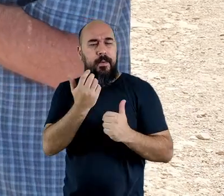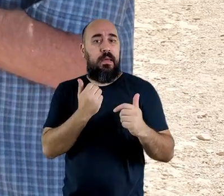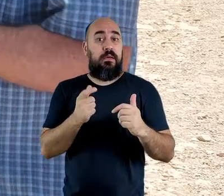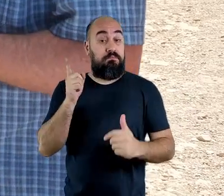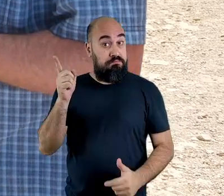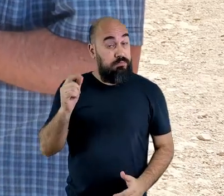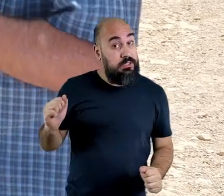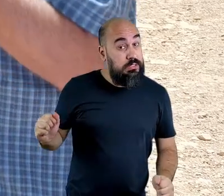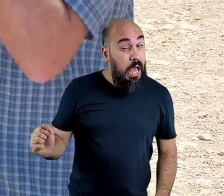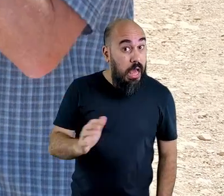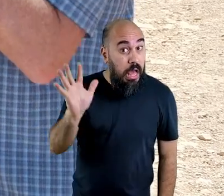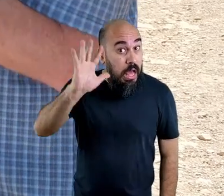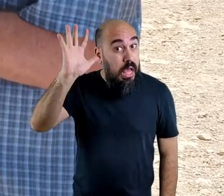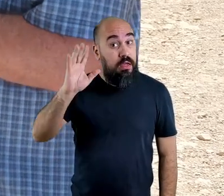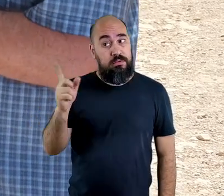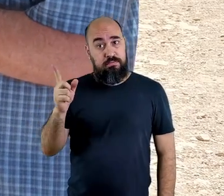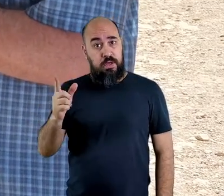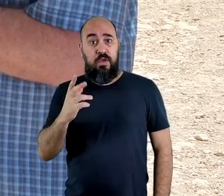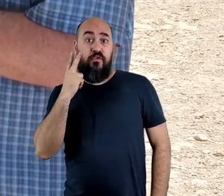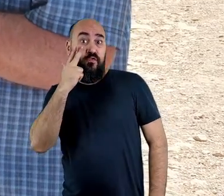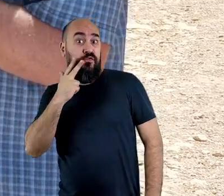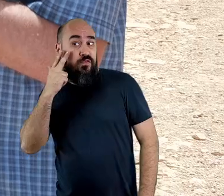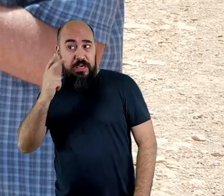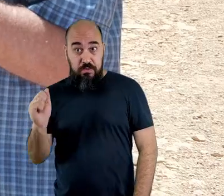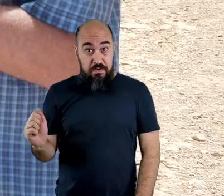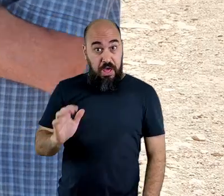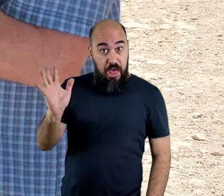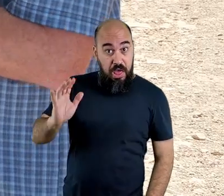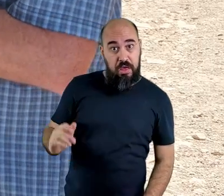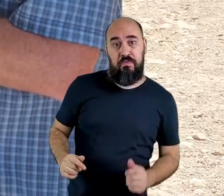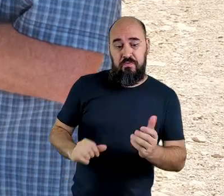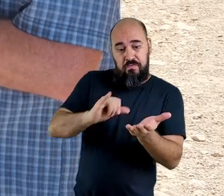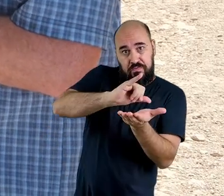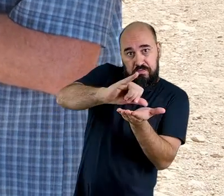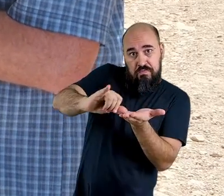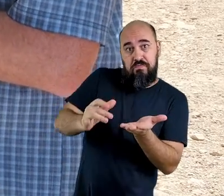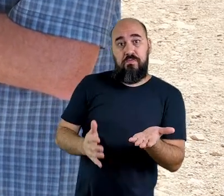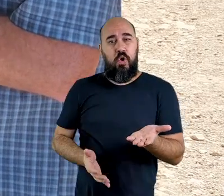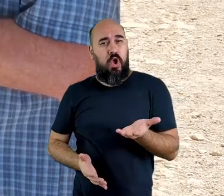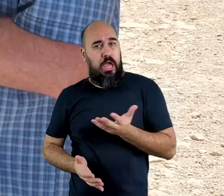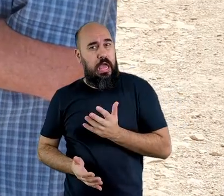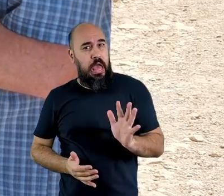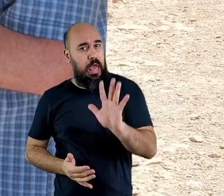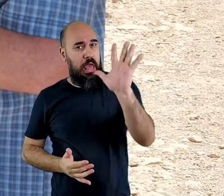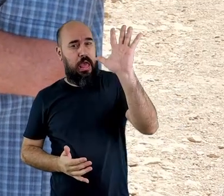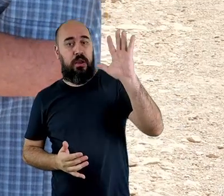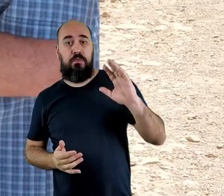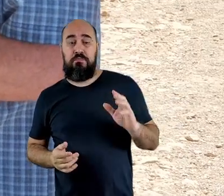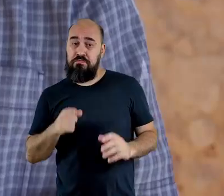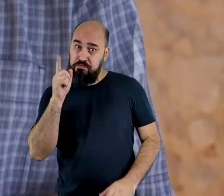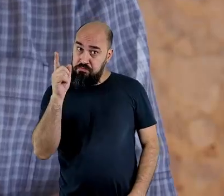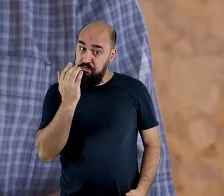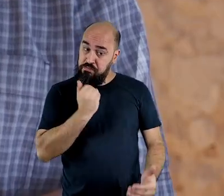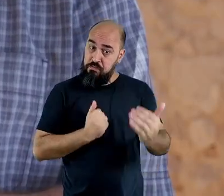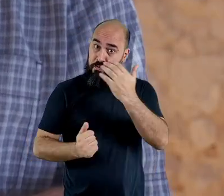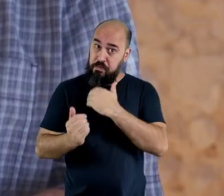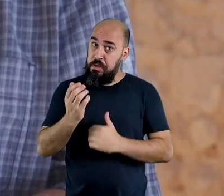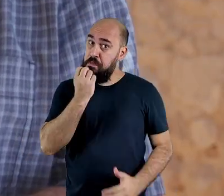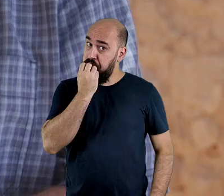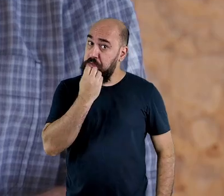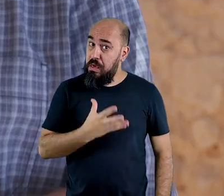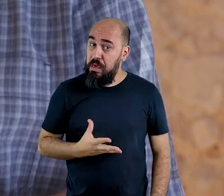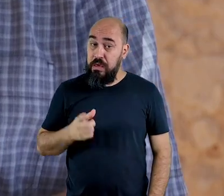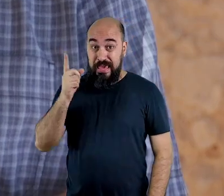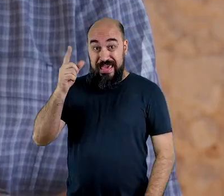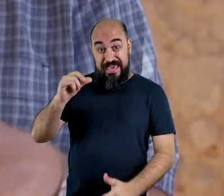só desfrutou das maçãs e do vinho de alta qualidade, como também talvez tivesse pratos de peixe com este molho. E o